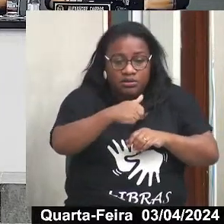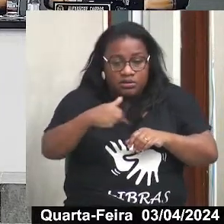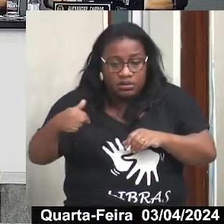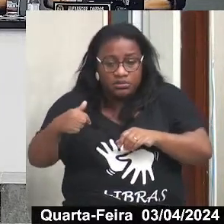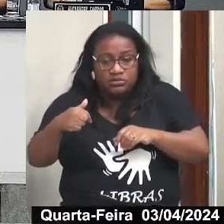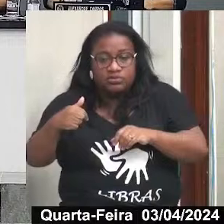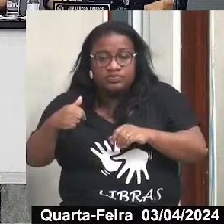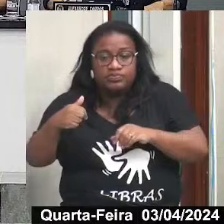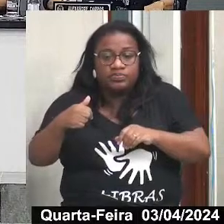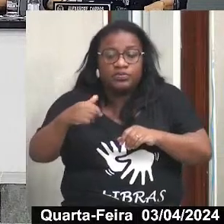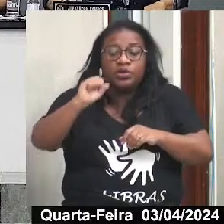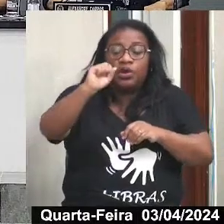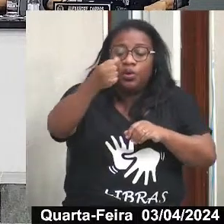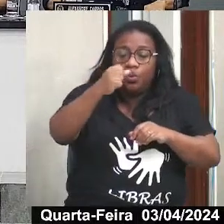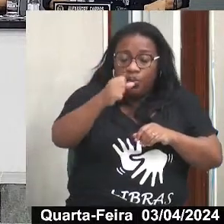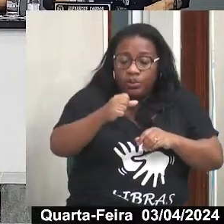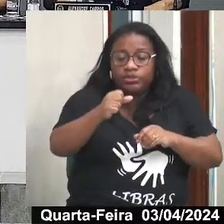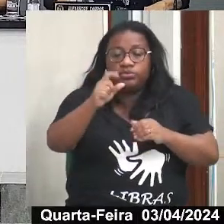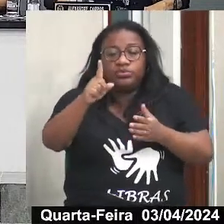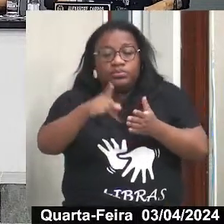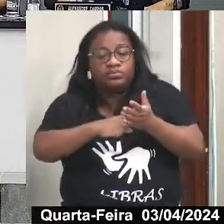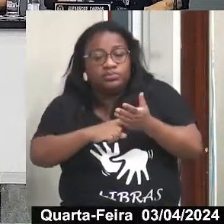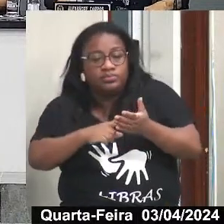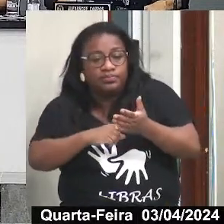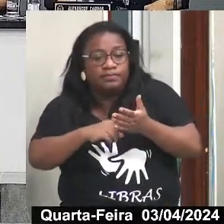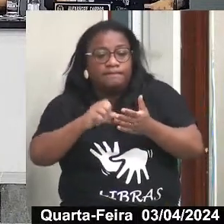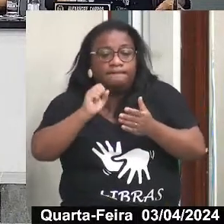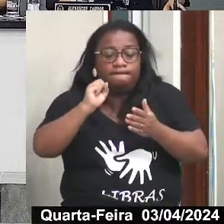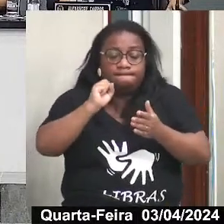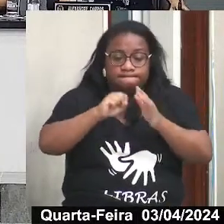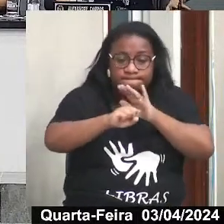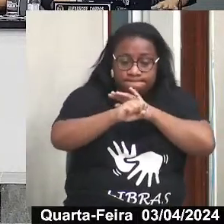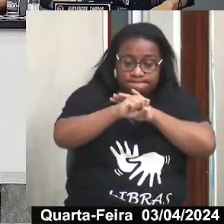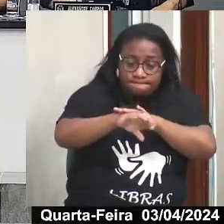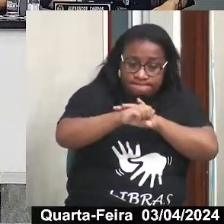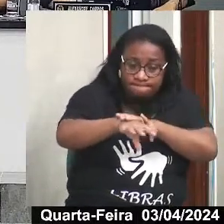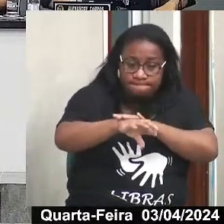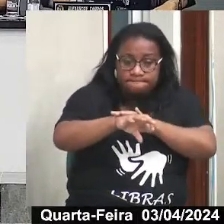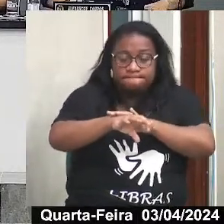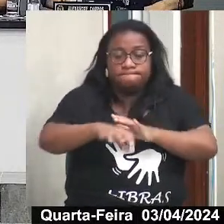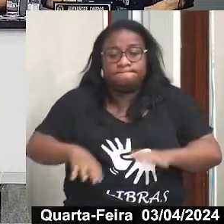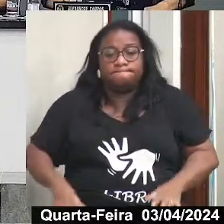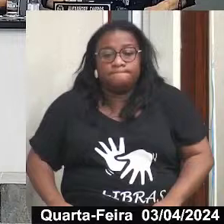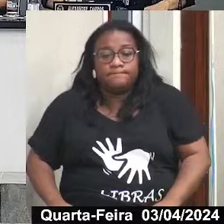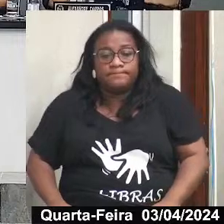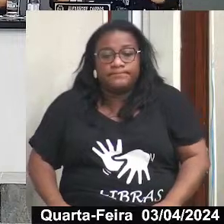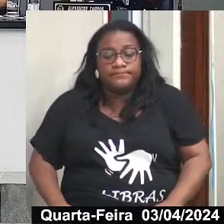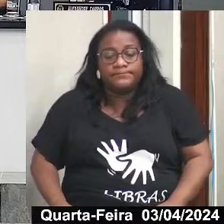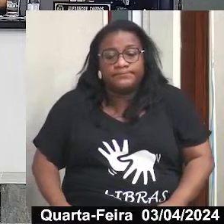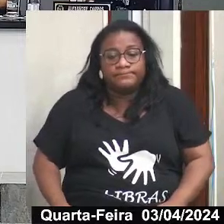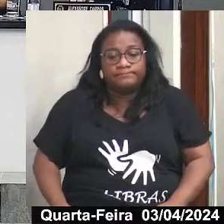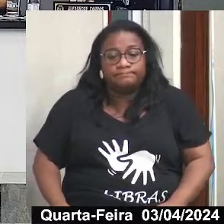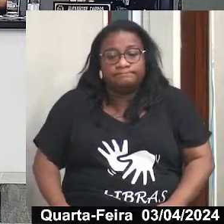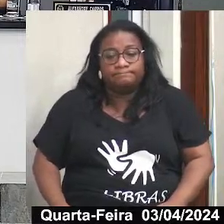80/182/183/24, de autoria vereador Leão de Souza Betinho. Indicação 81/84/24, de autoria vereador Sander Casa Conceição, presidente.